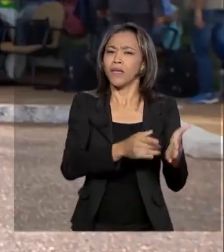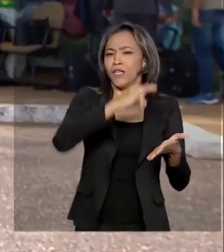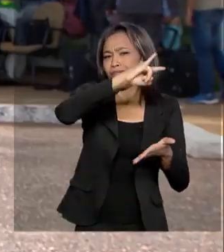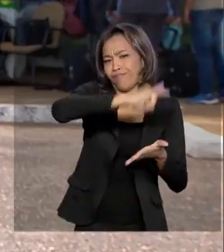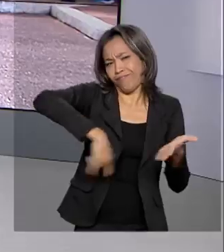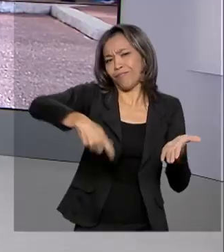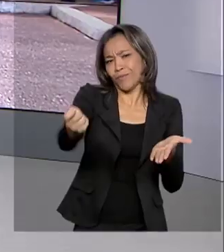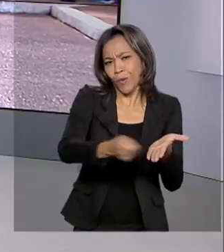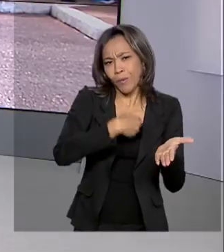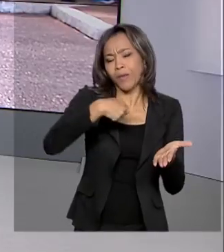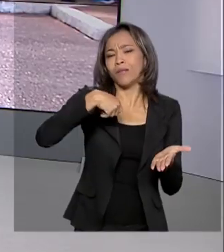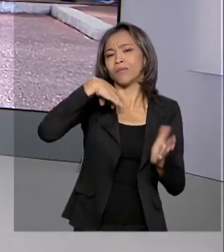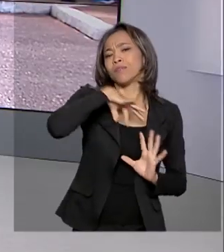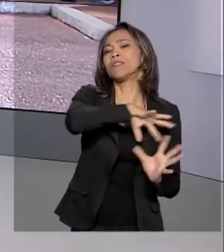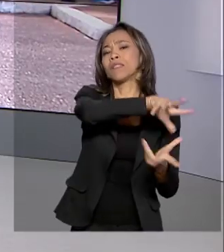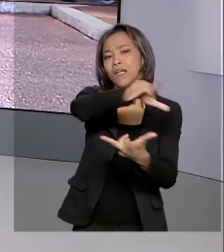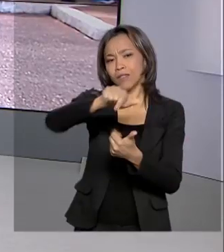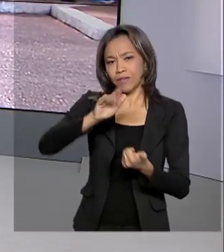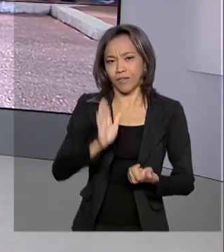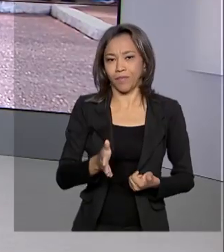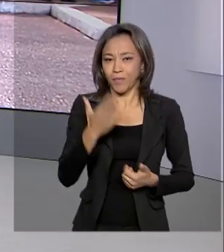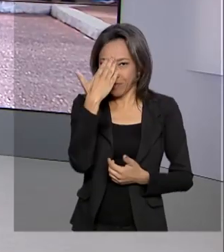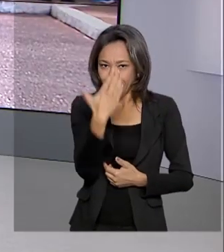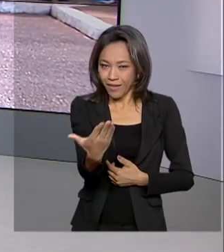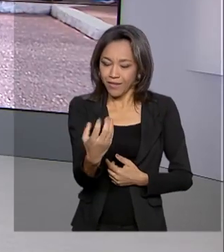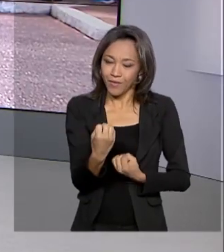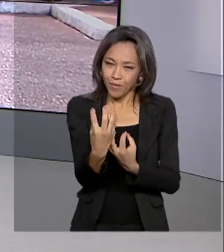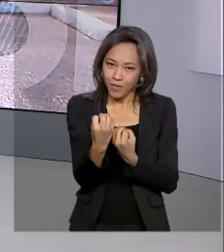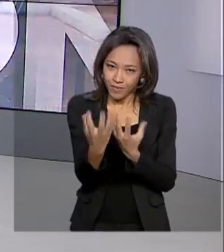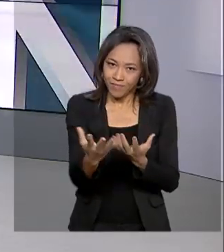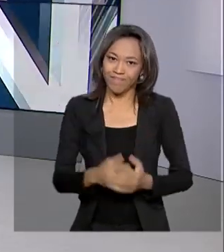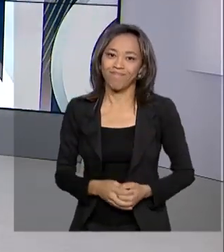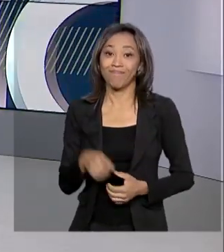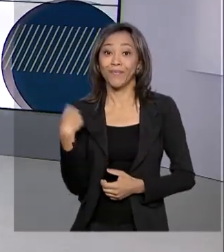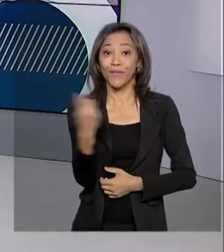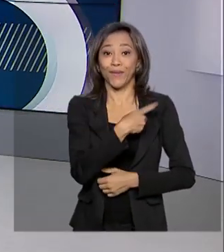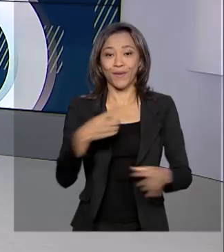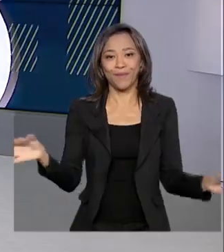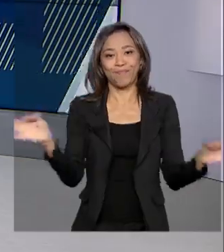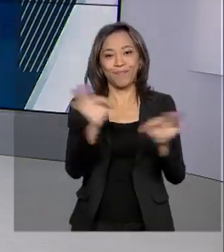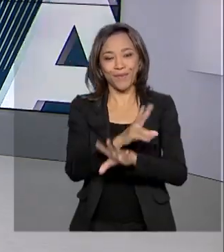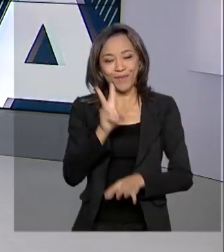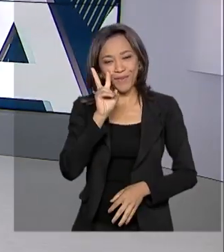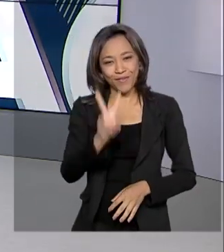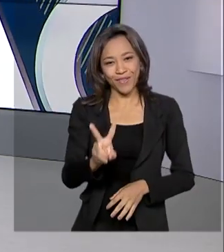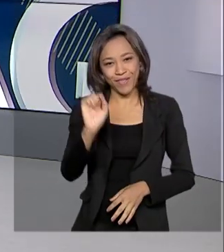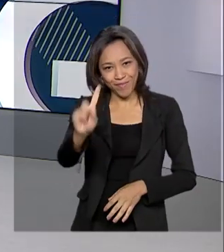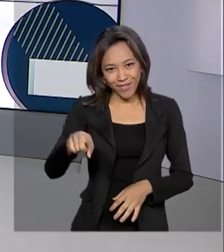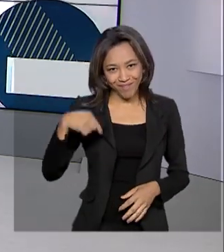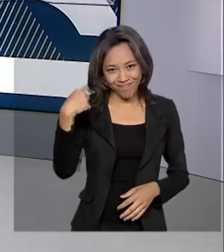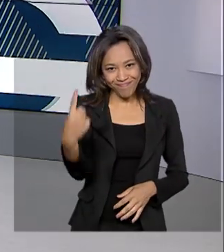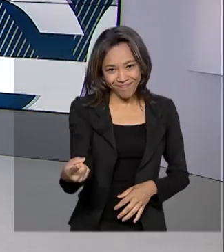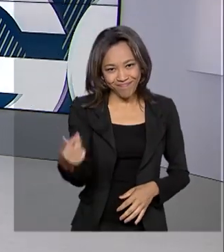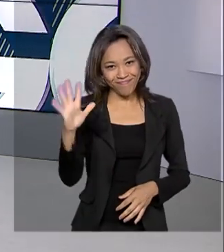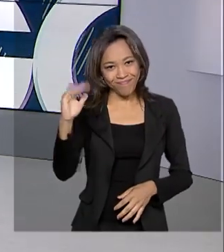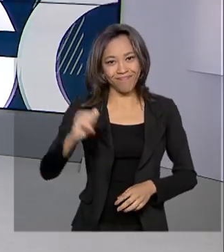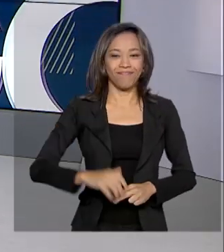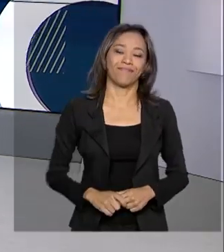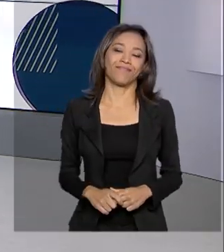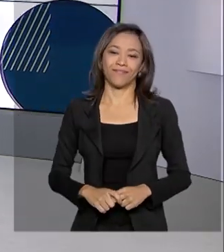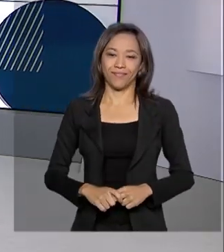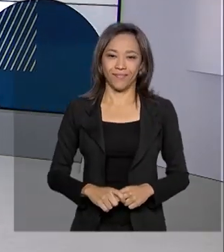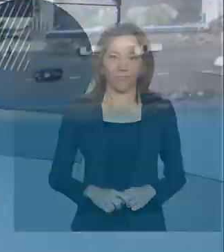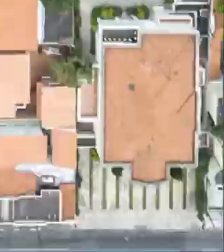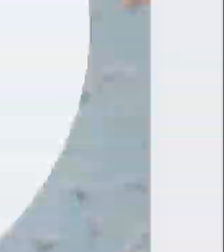lilian obrigada pelas informações luciana a gente fica por aqui nos vemos na próxima edição até